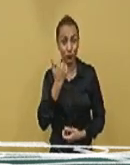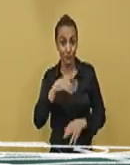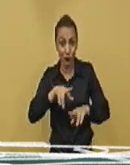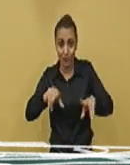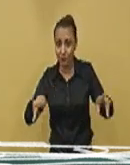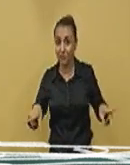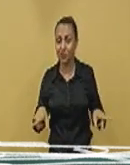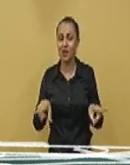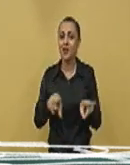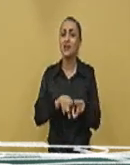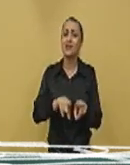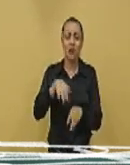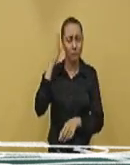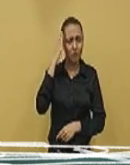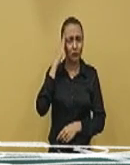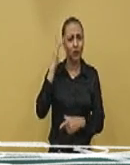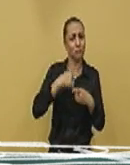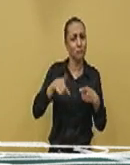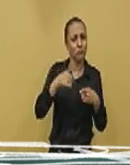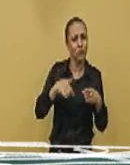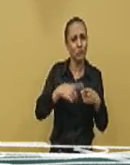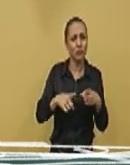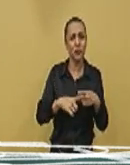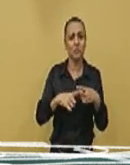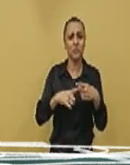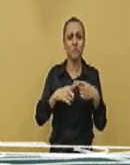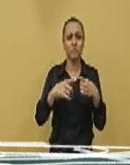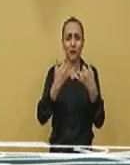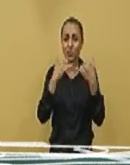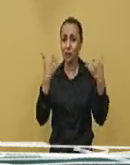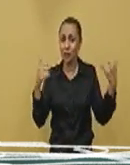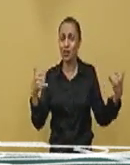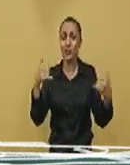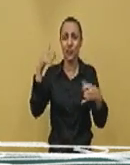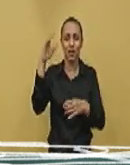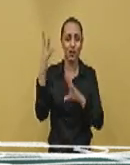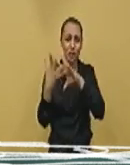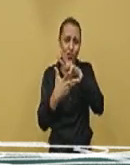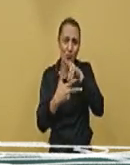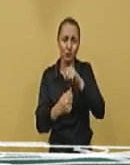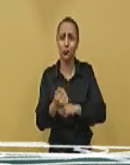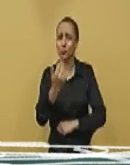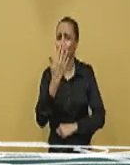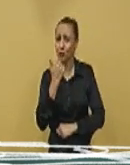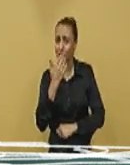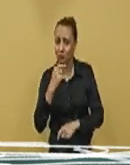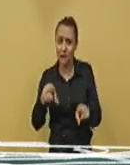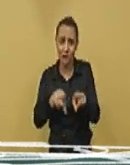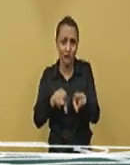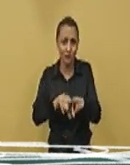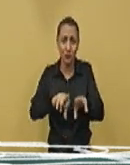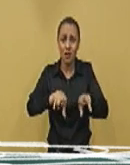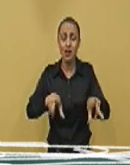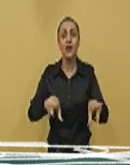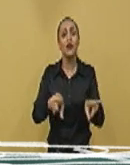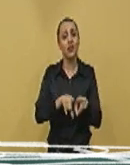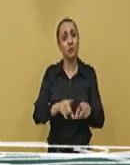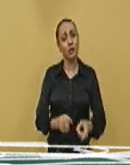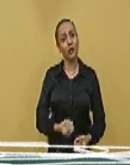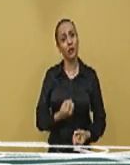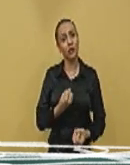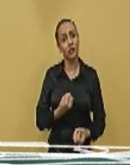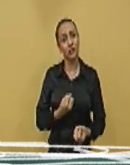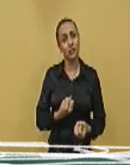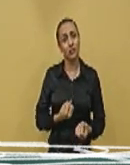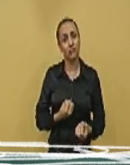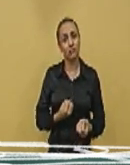problema de energia no mundo, temos problema de alimento no mundo e temos problemas de produção, que precisamos melhorar com